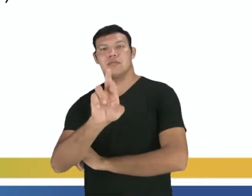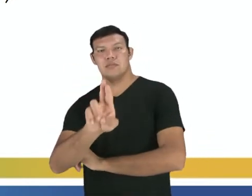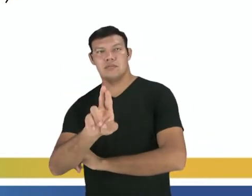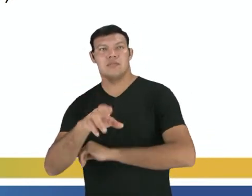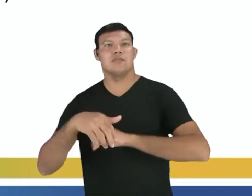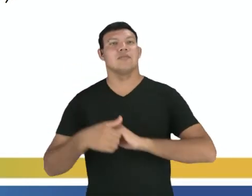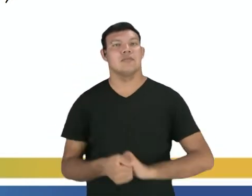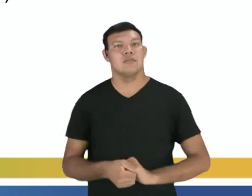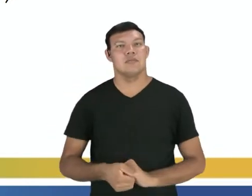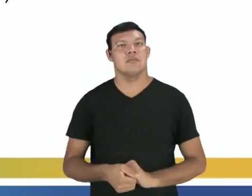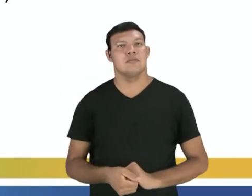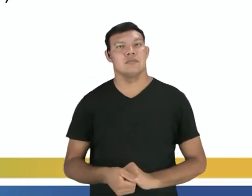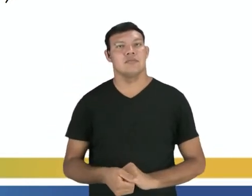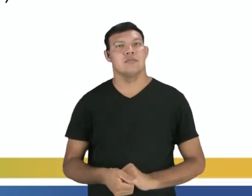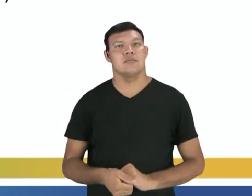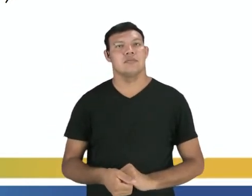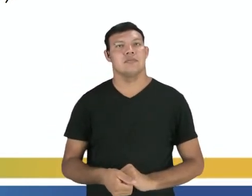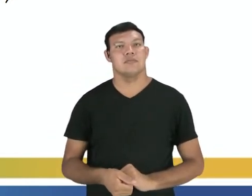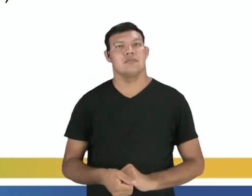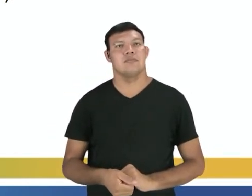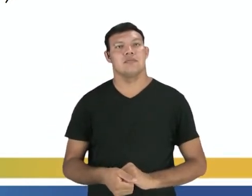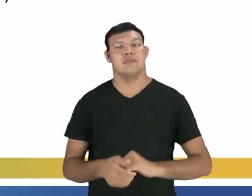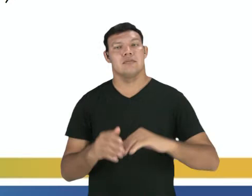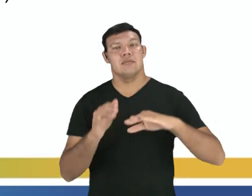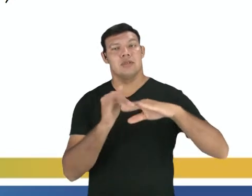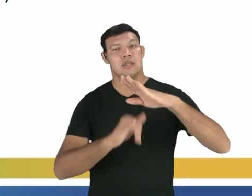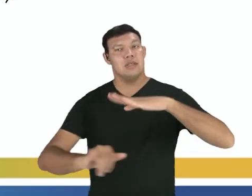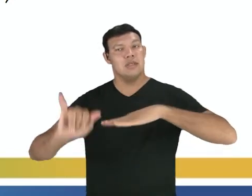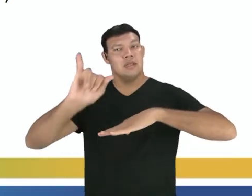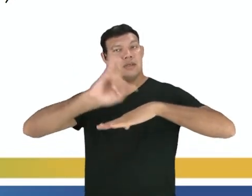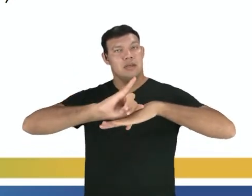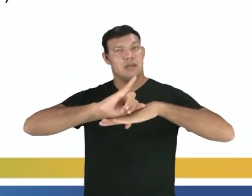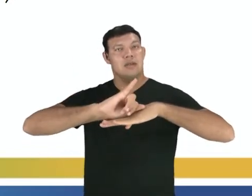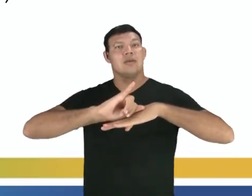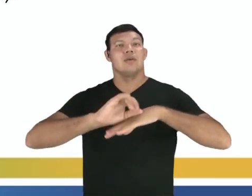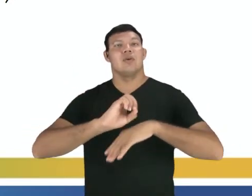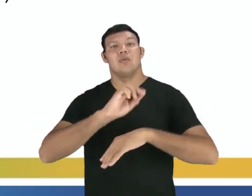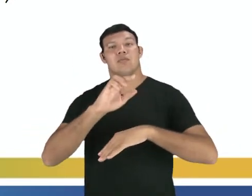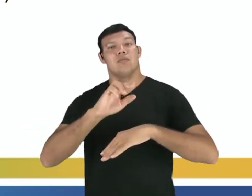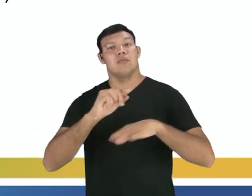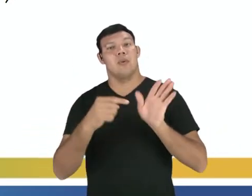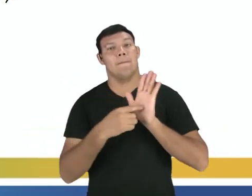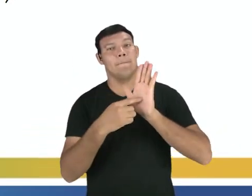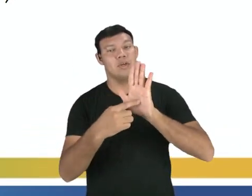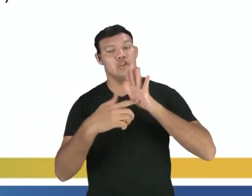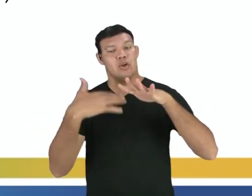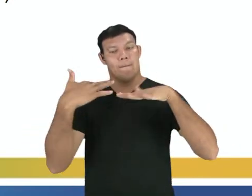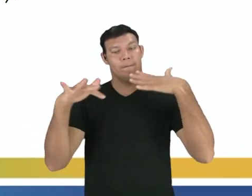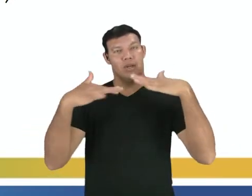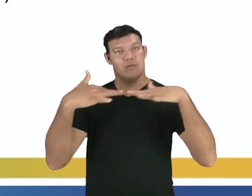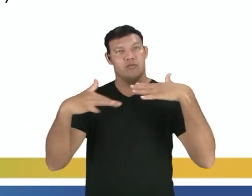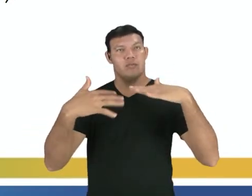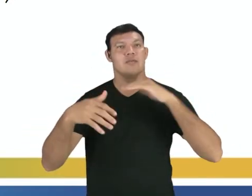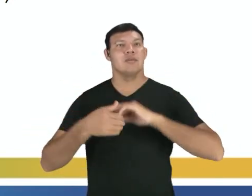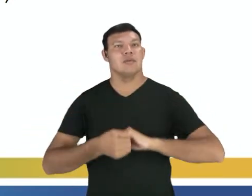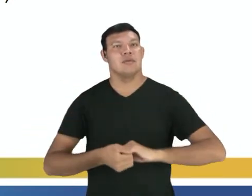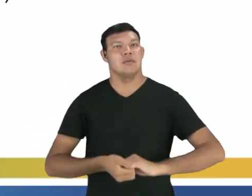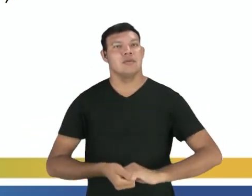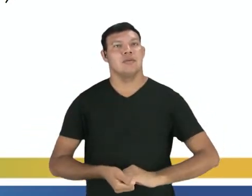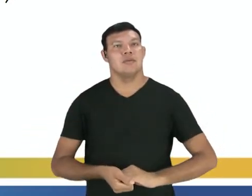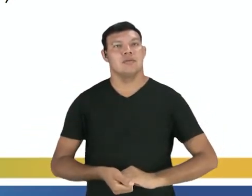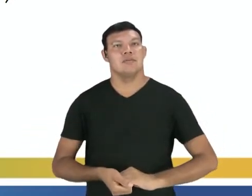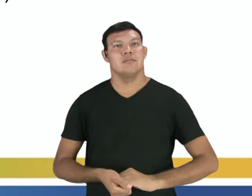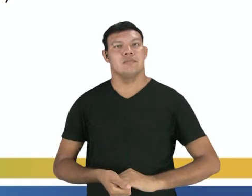que significa acima de ou sobre indicando um movimento por exemplo decade